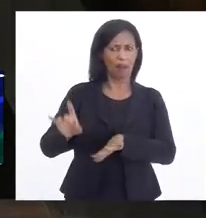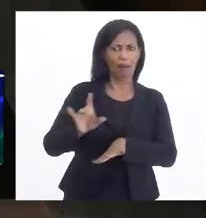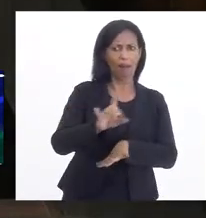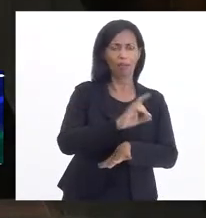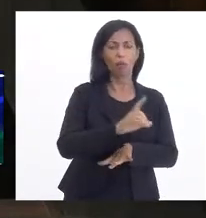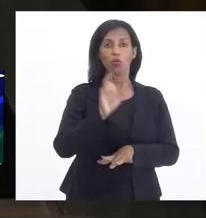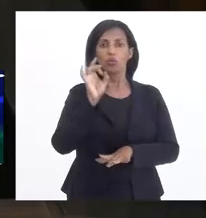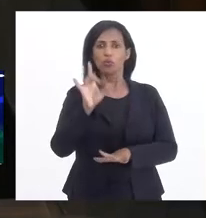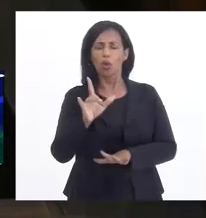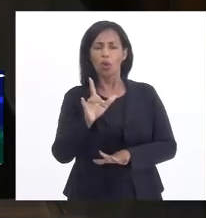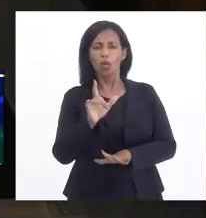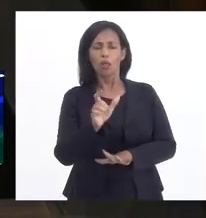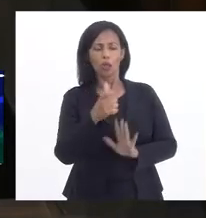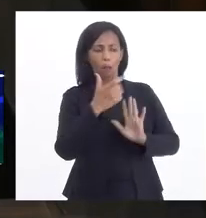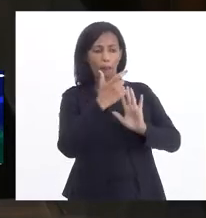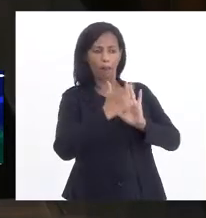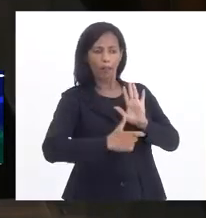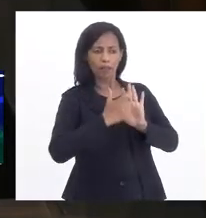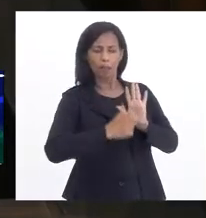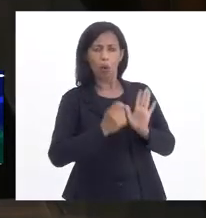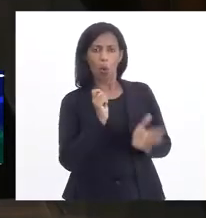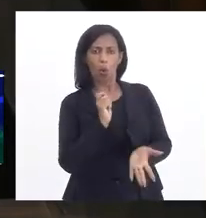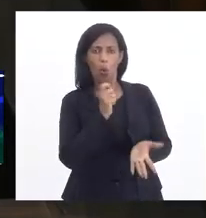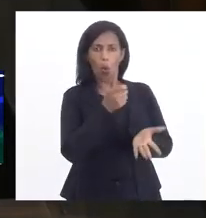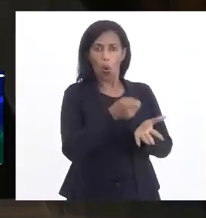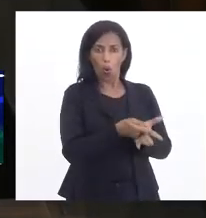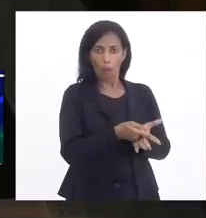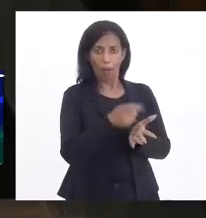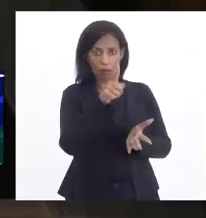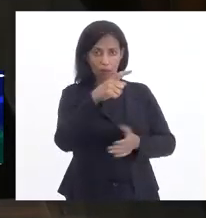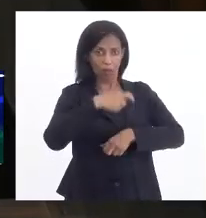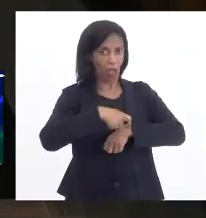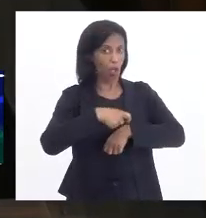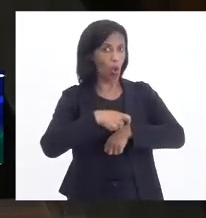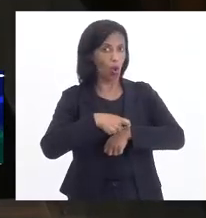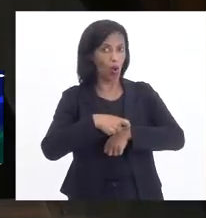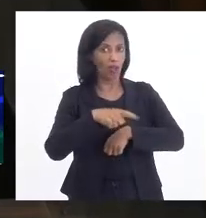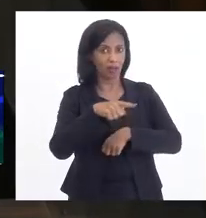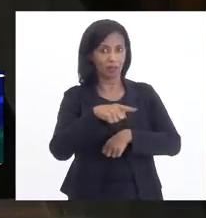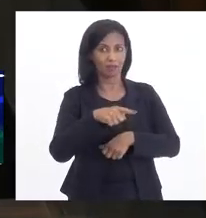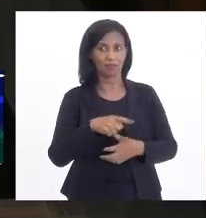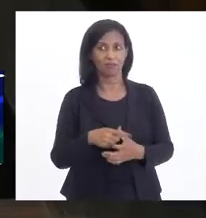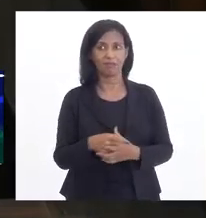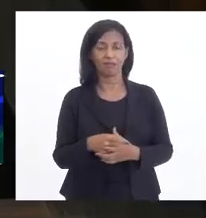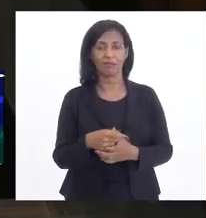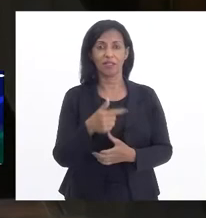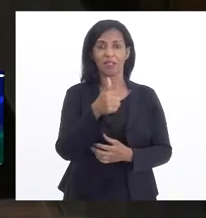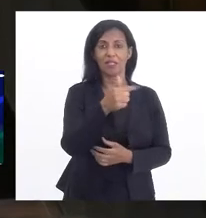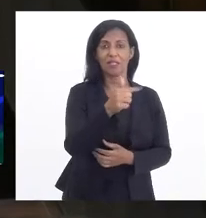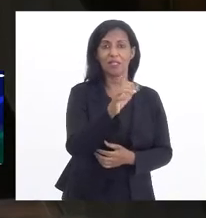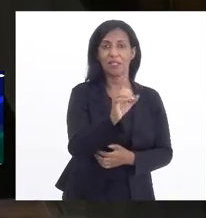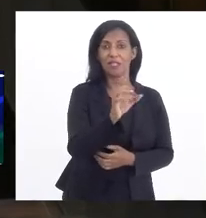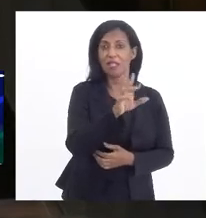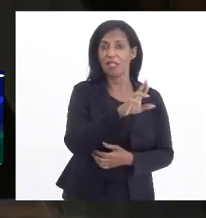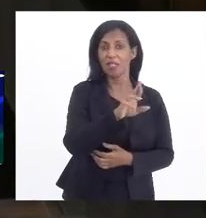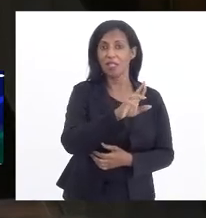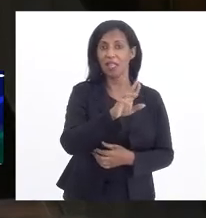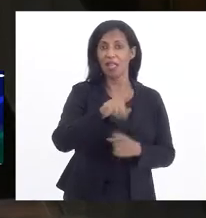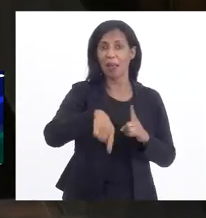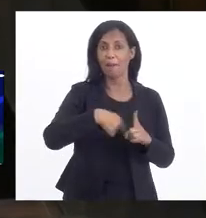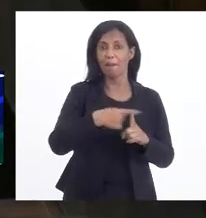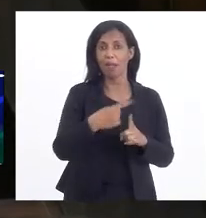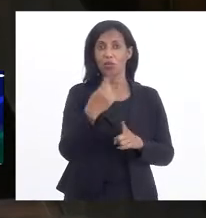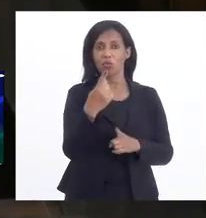que o passaporte comprado individualmente na boca do caixa do evento, custa R$ 70,00 mais